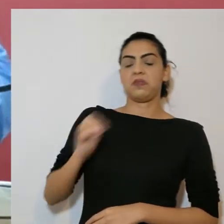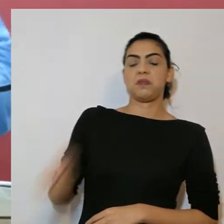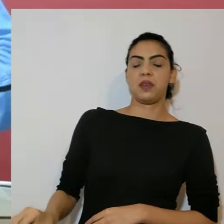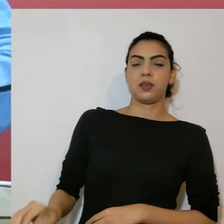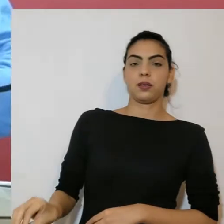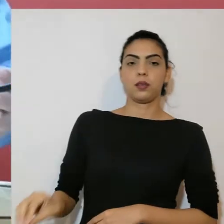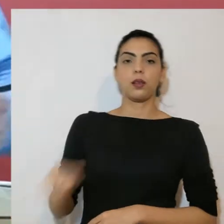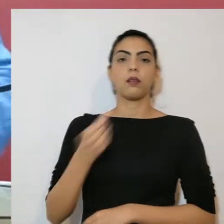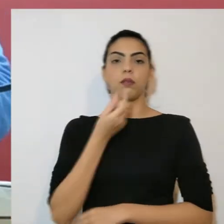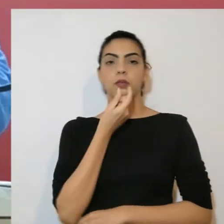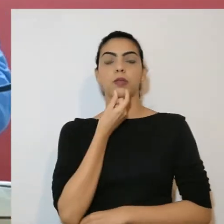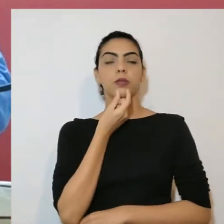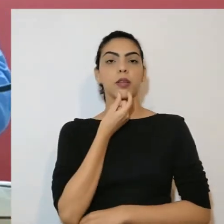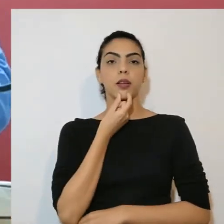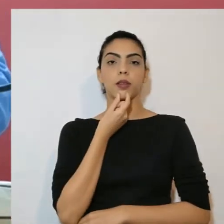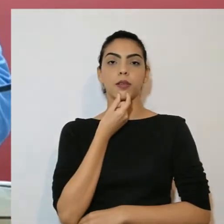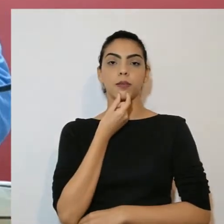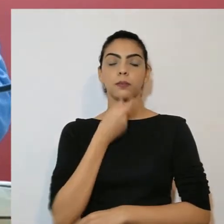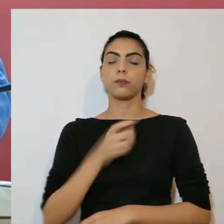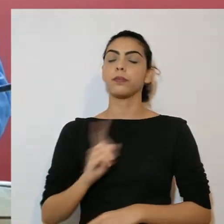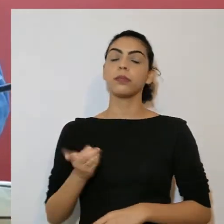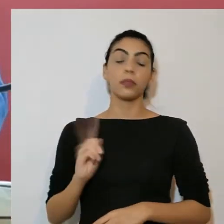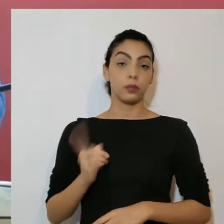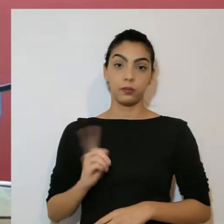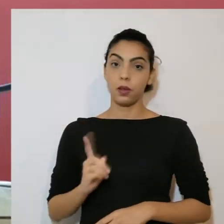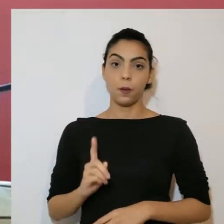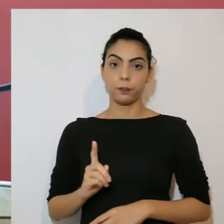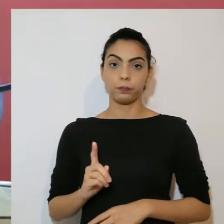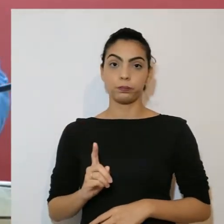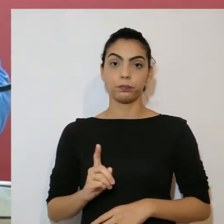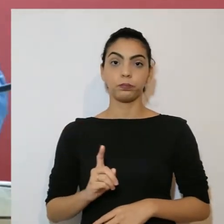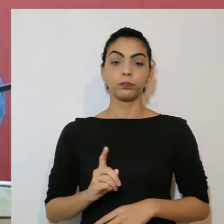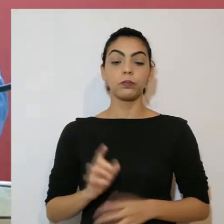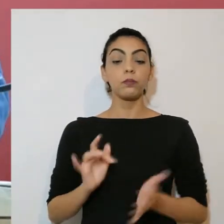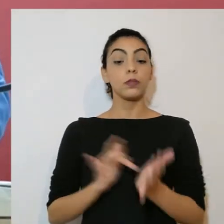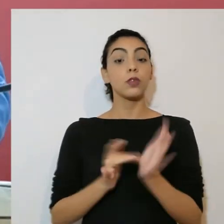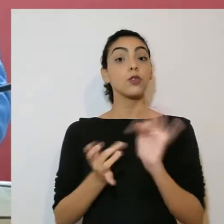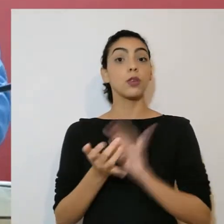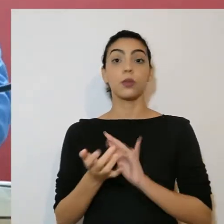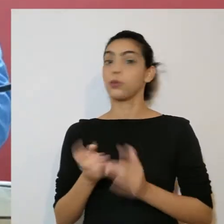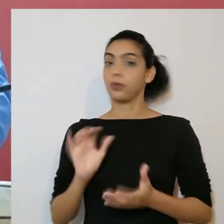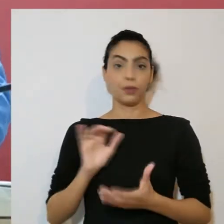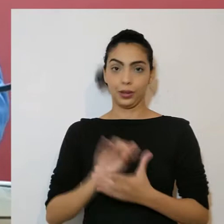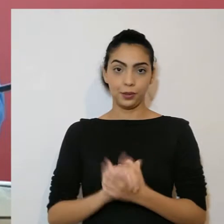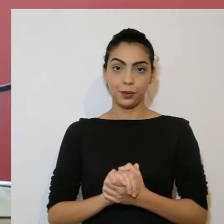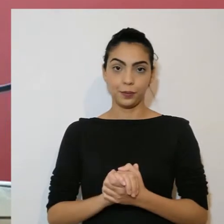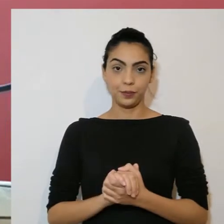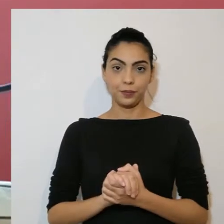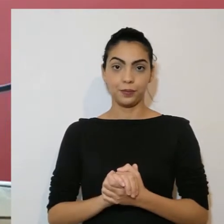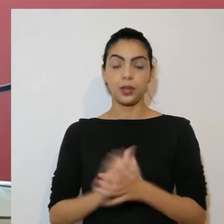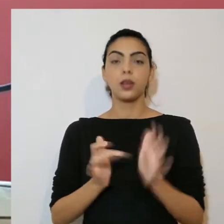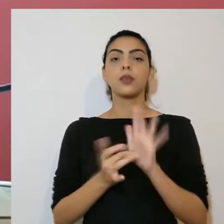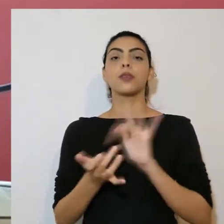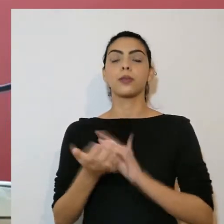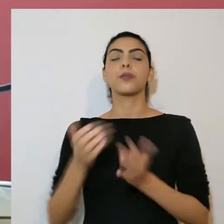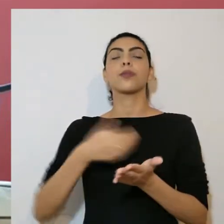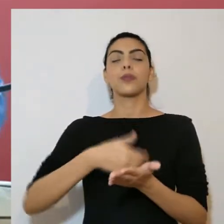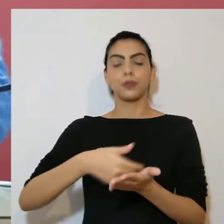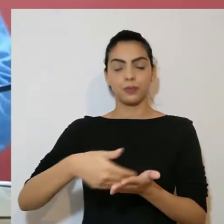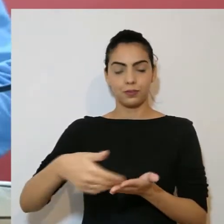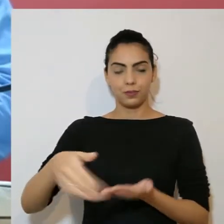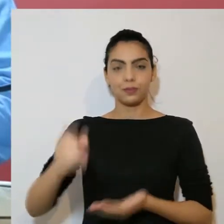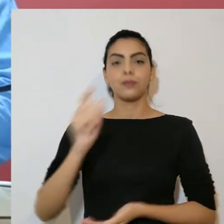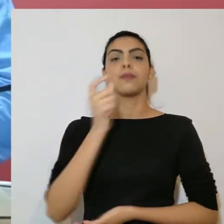é desmerecer essa condição. Não é isso que nós estamos dizendo. Jesus não casou,